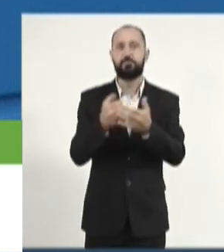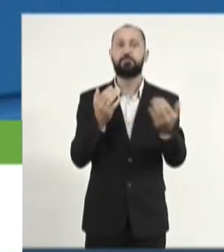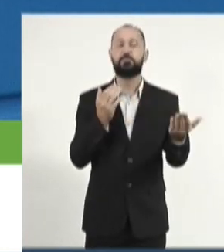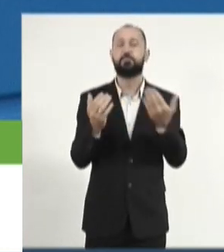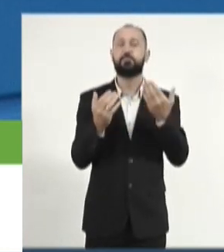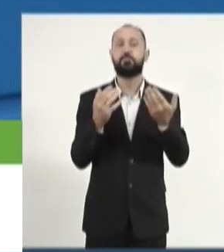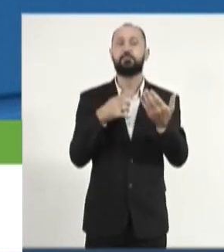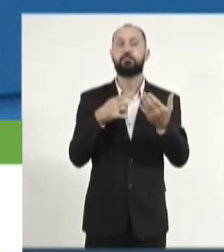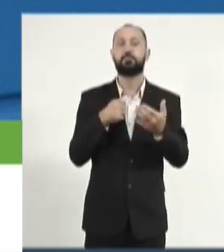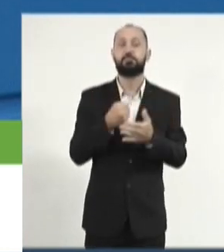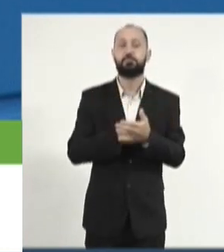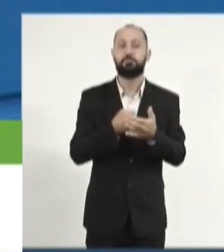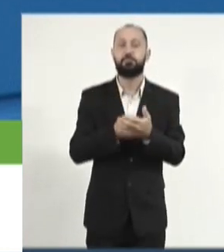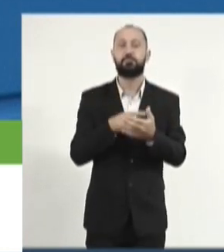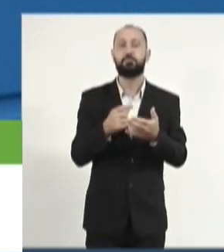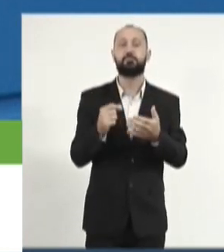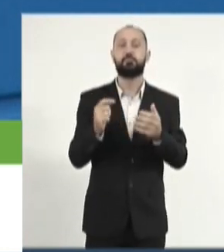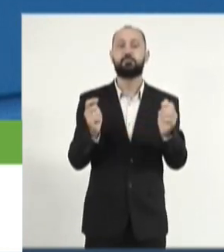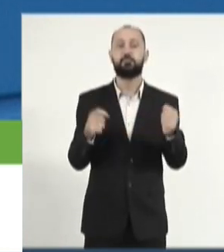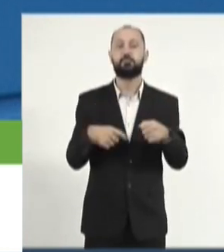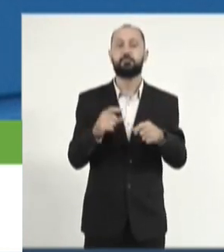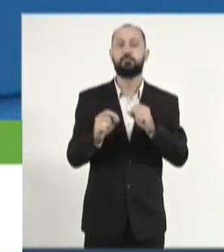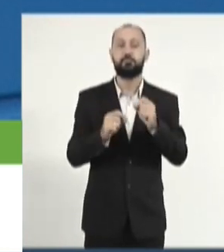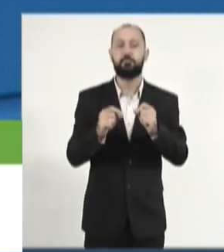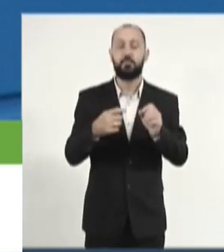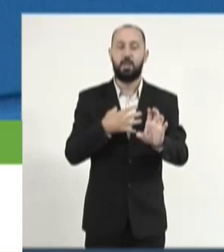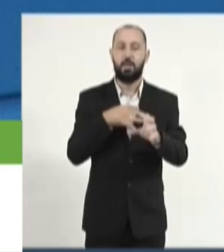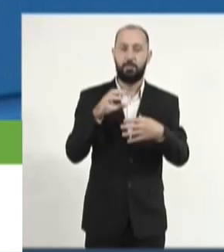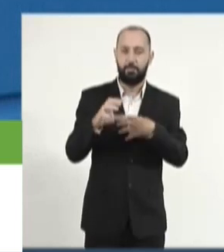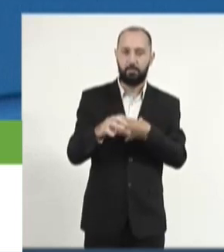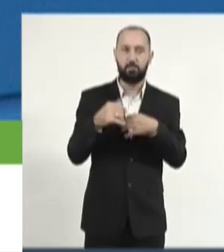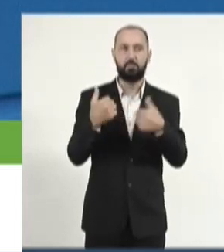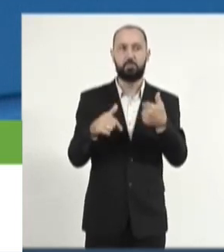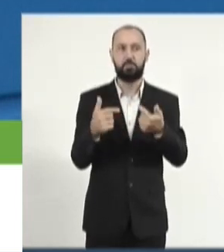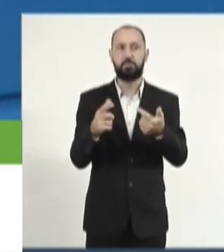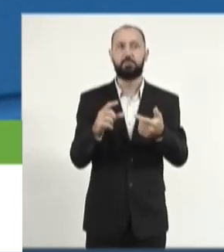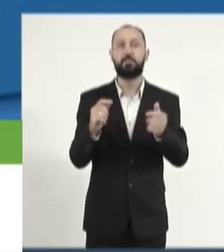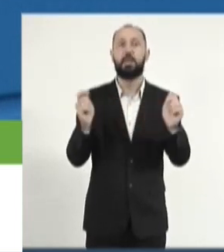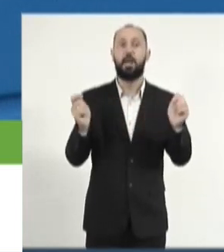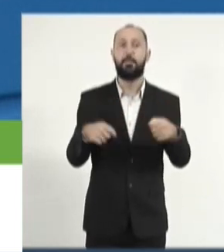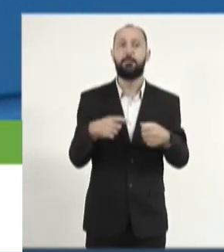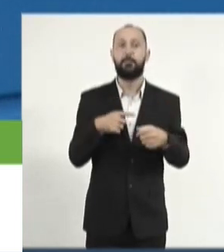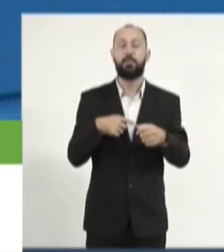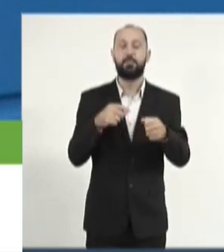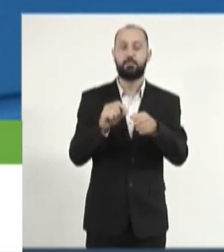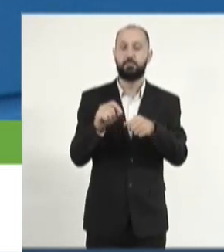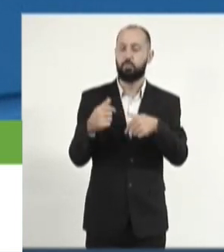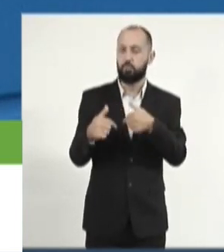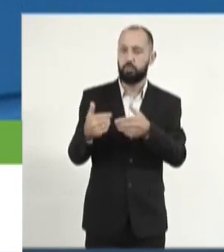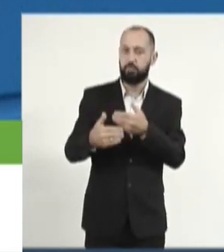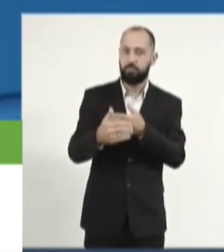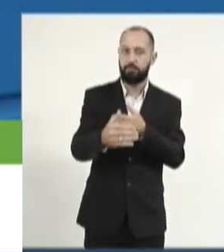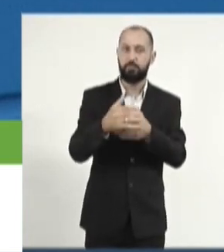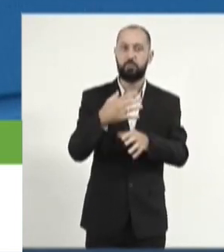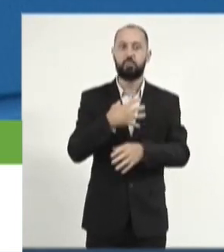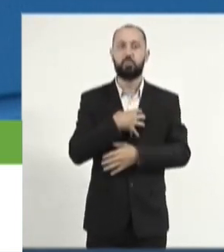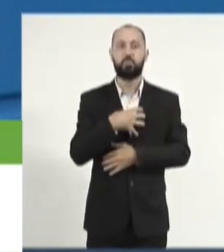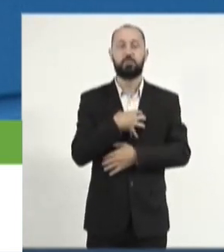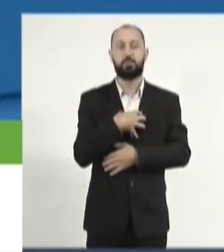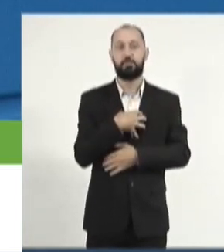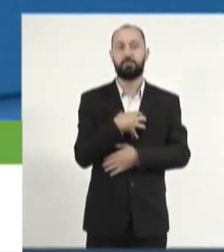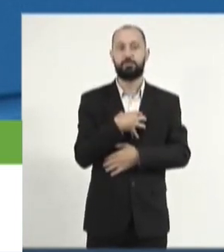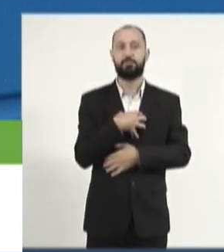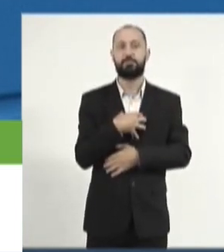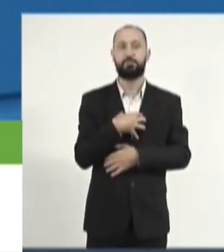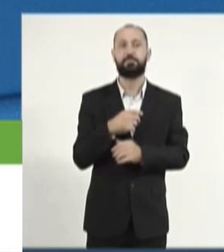psicossocial, assegurando-lhes plenitude emocional em seu trabalho, em sua capacidade produtiva, em seus sentimentos,